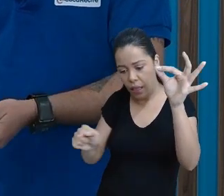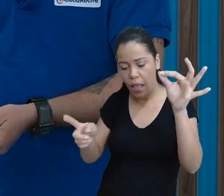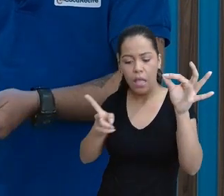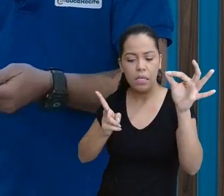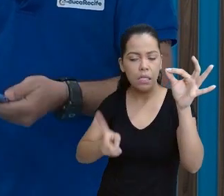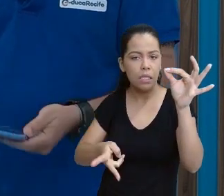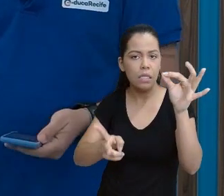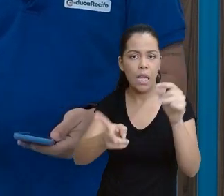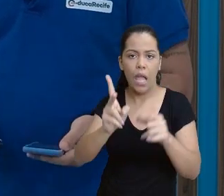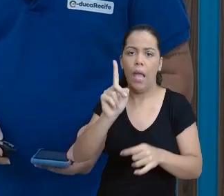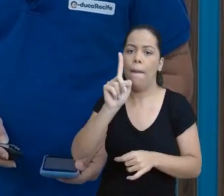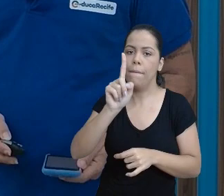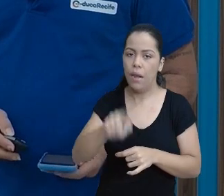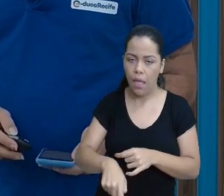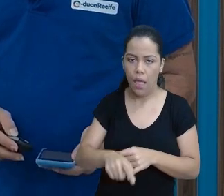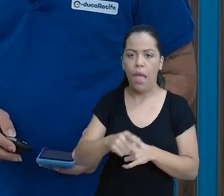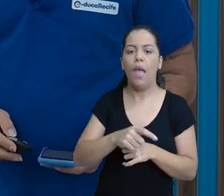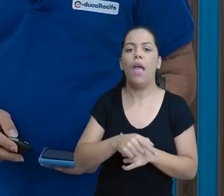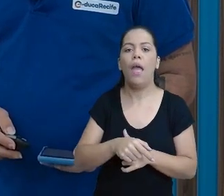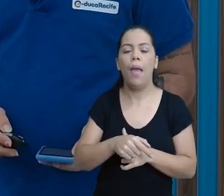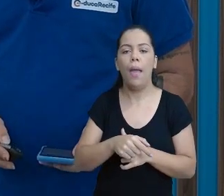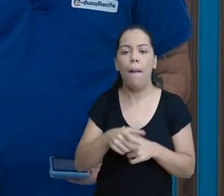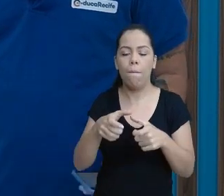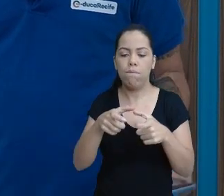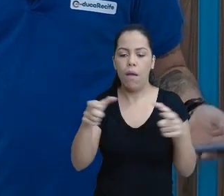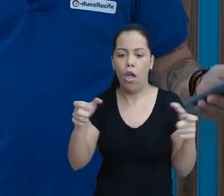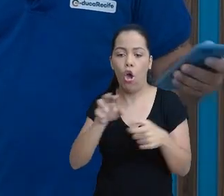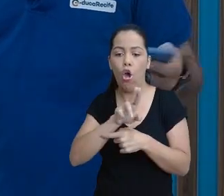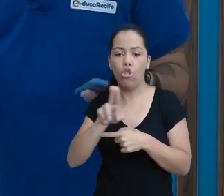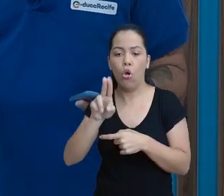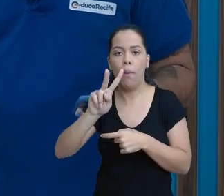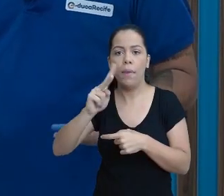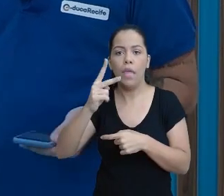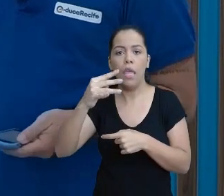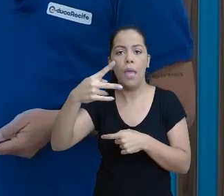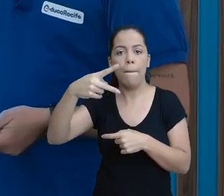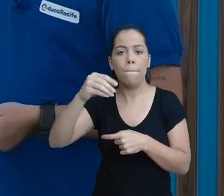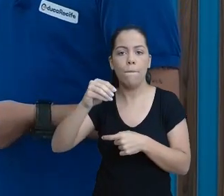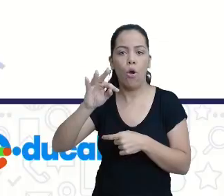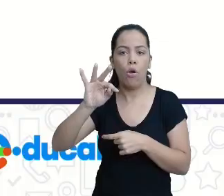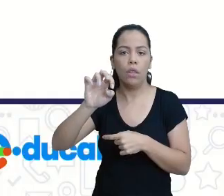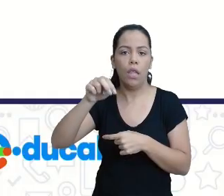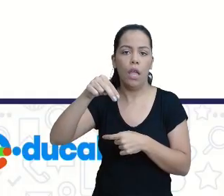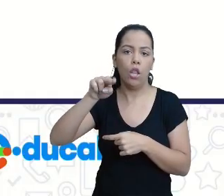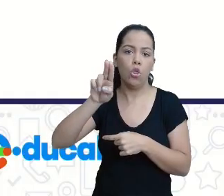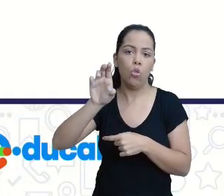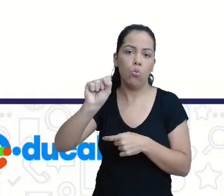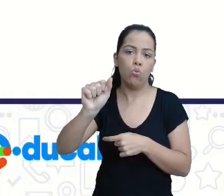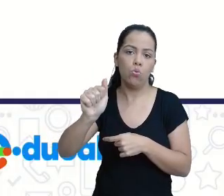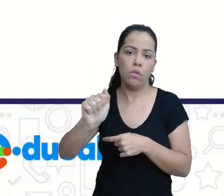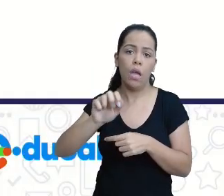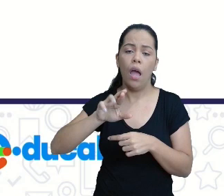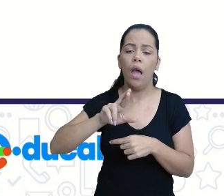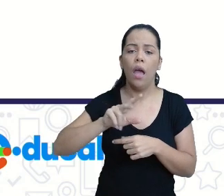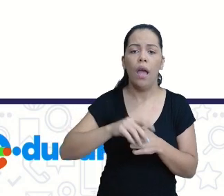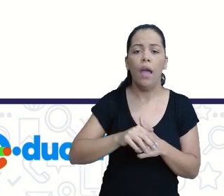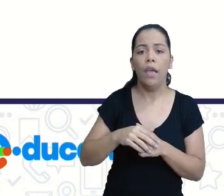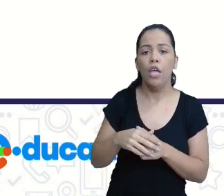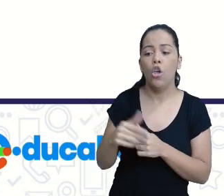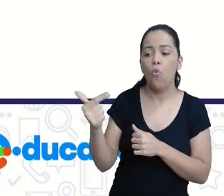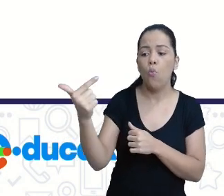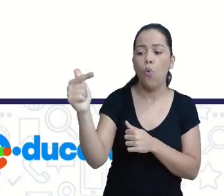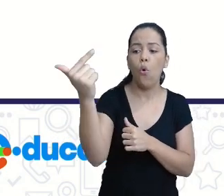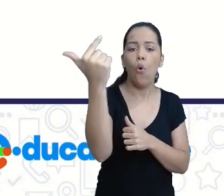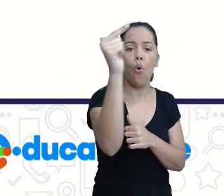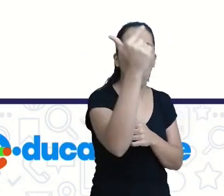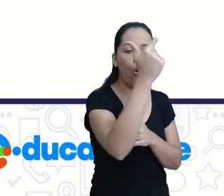a esse lado, a gente dá o nome de hipotenusa. Os outros lados, né, eles vão receber o nome de catetos.